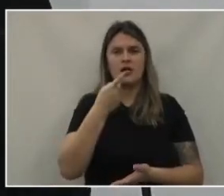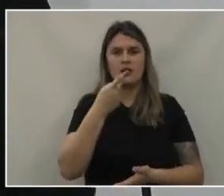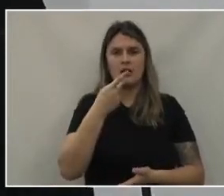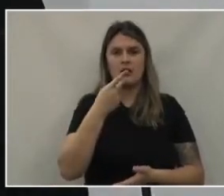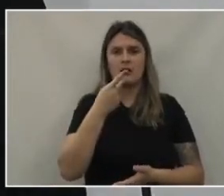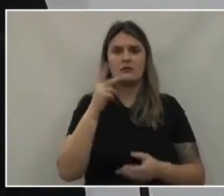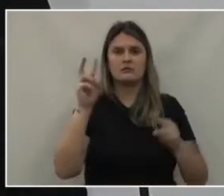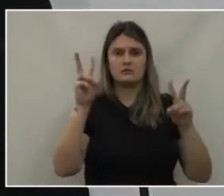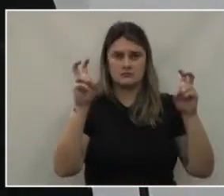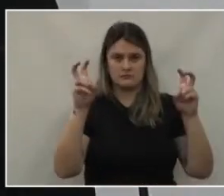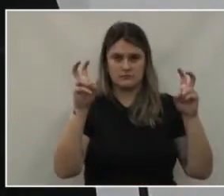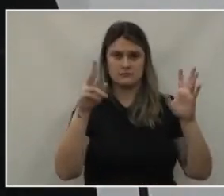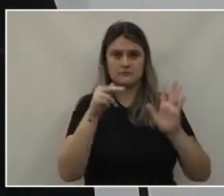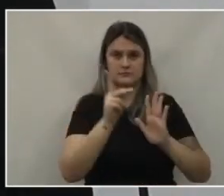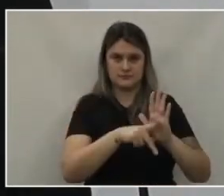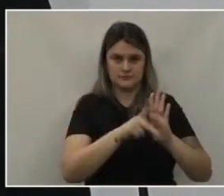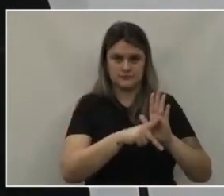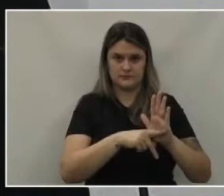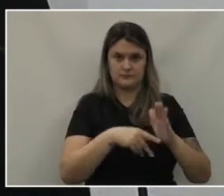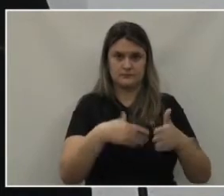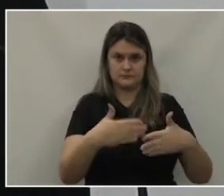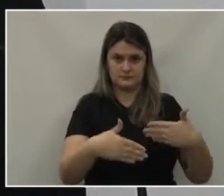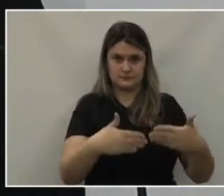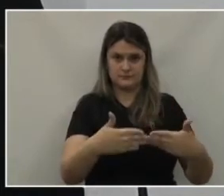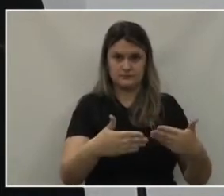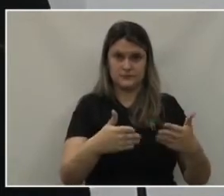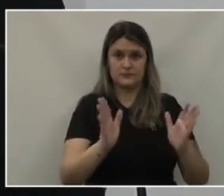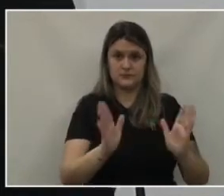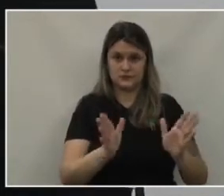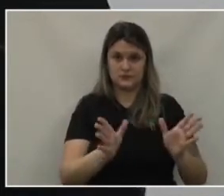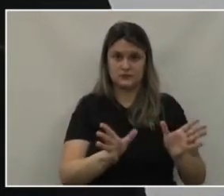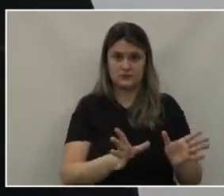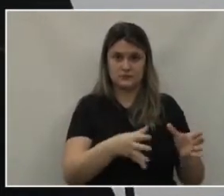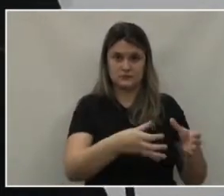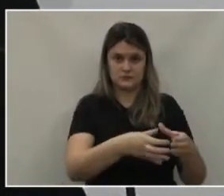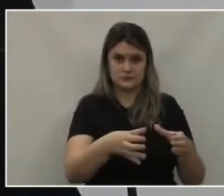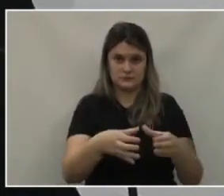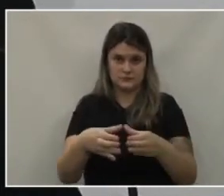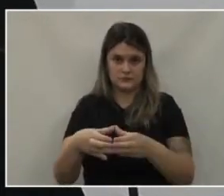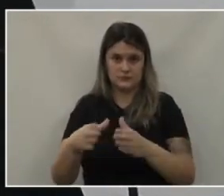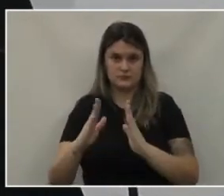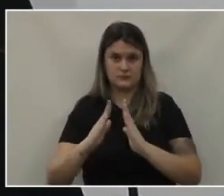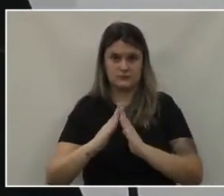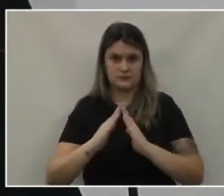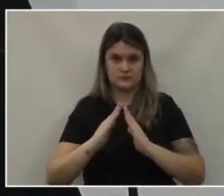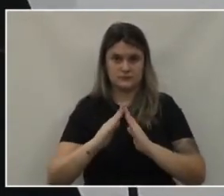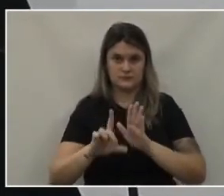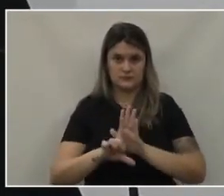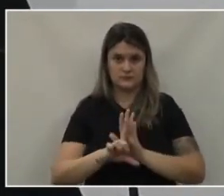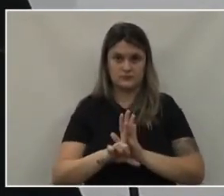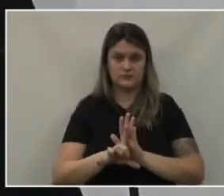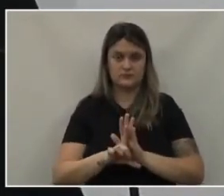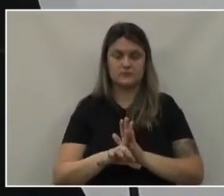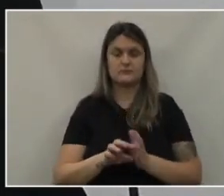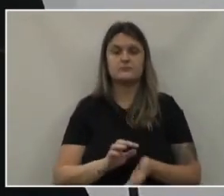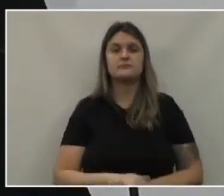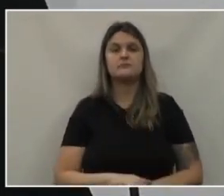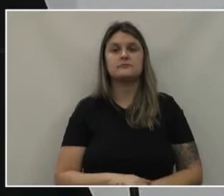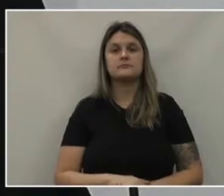de um projeto que está tramitando já nas comissões dessa casa e que